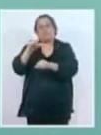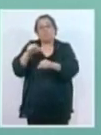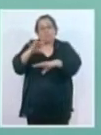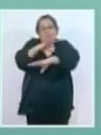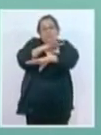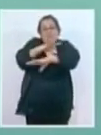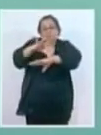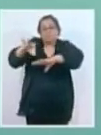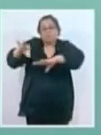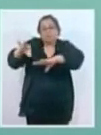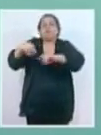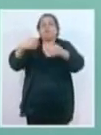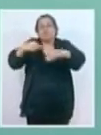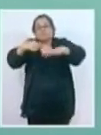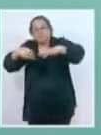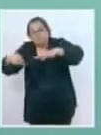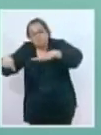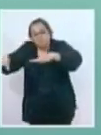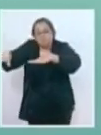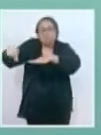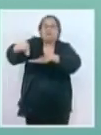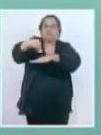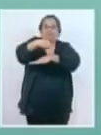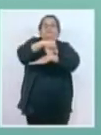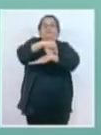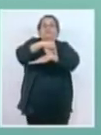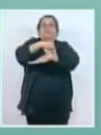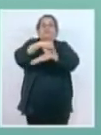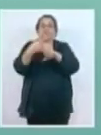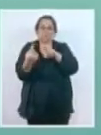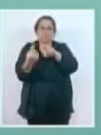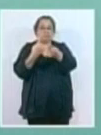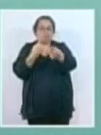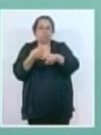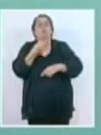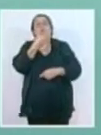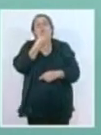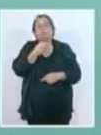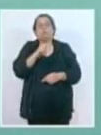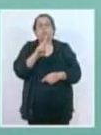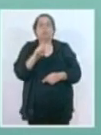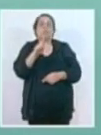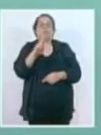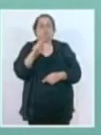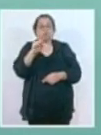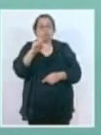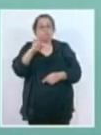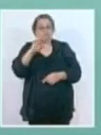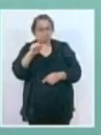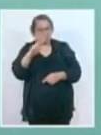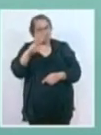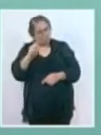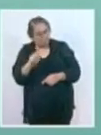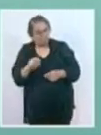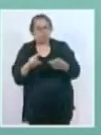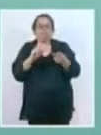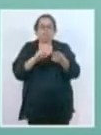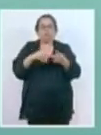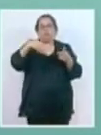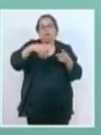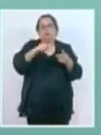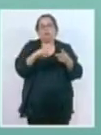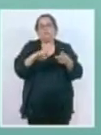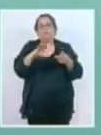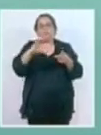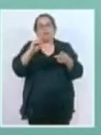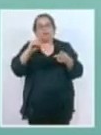preciso retornar, né? Sim, a mão dupla. O Gustavo já está ciente lá na CETRAN, o Marquinhos, o Divonei. Sim. E análises